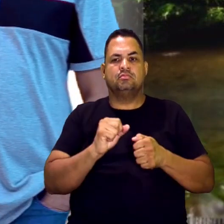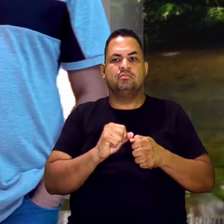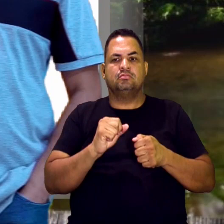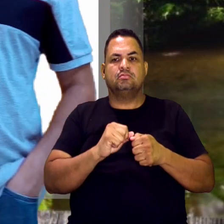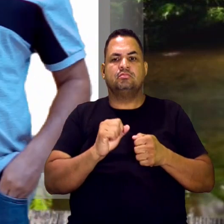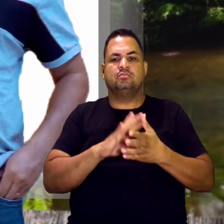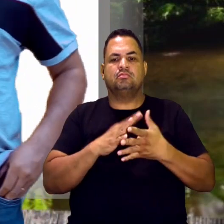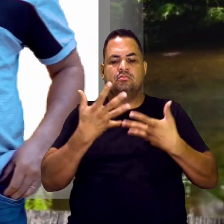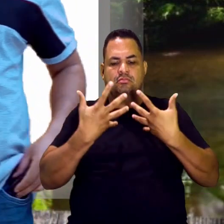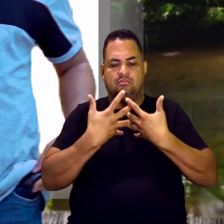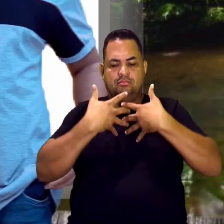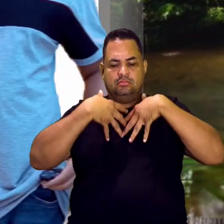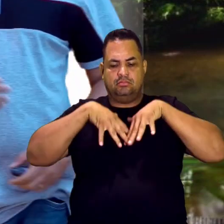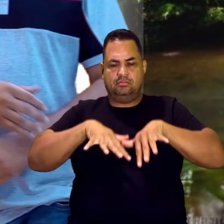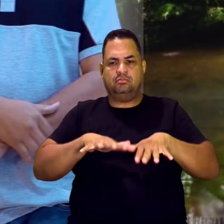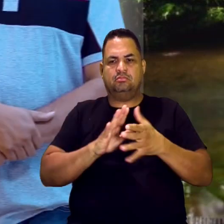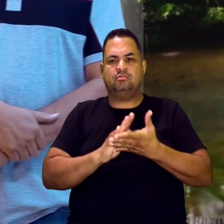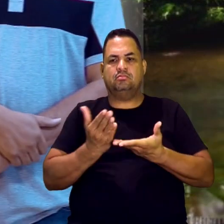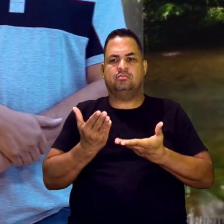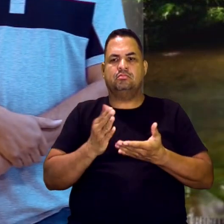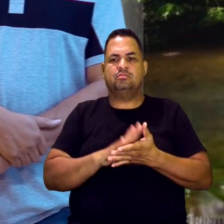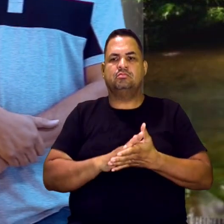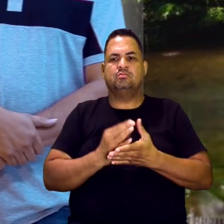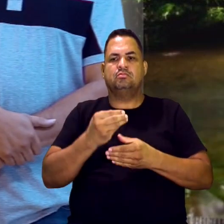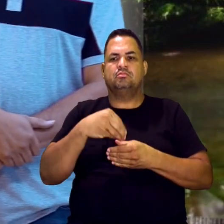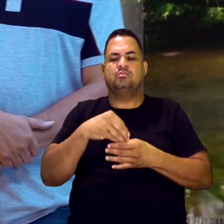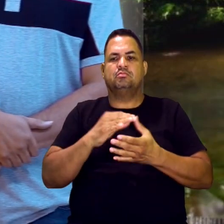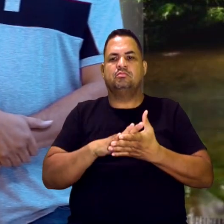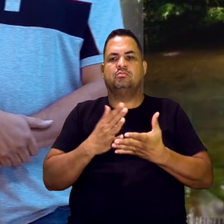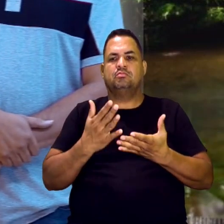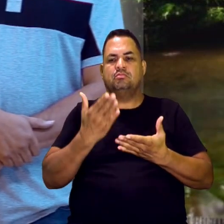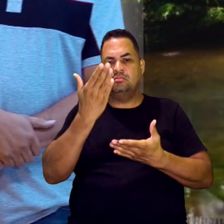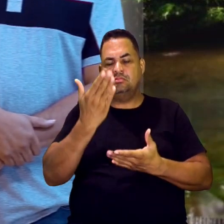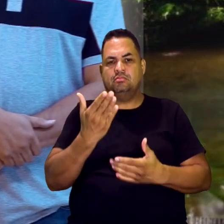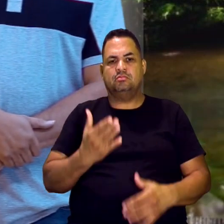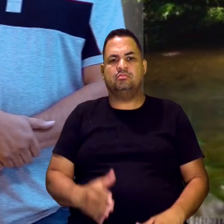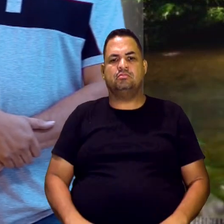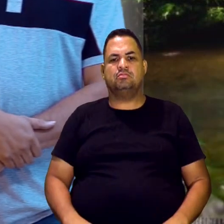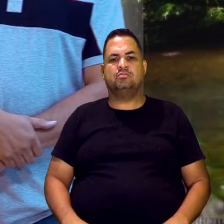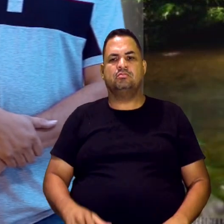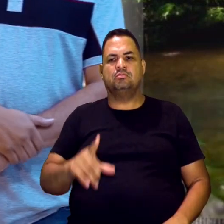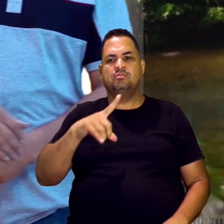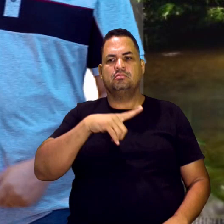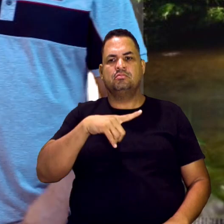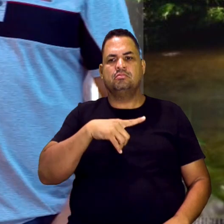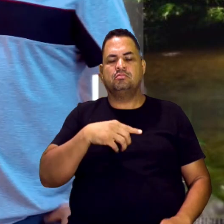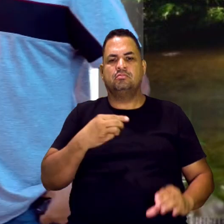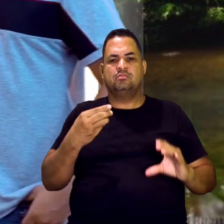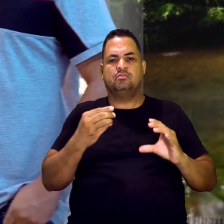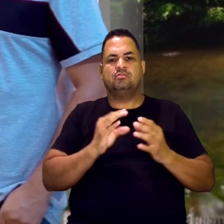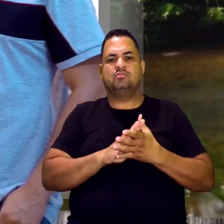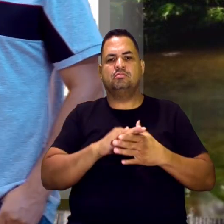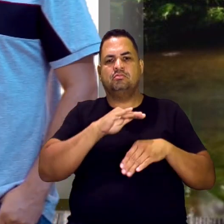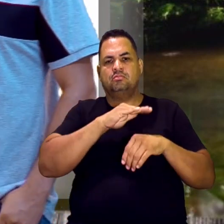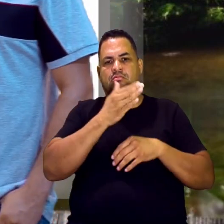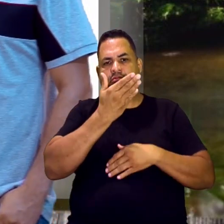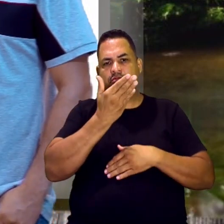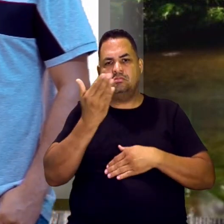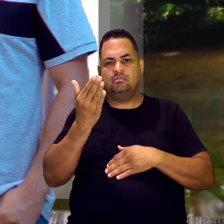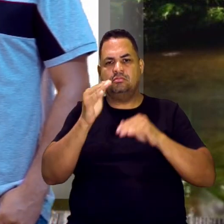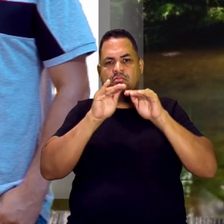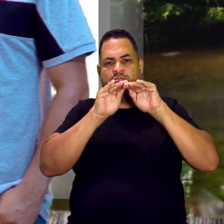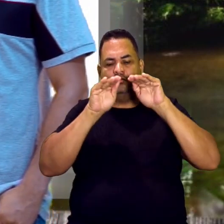realizações metabólicas que ocorrem naquele determinado tecido. Nesse caso aqui, a gente tem a membrana, como a gente está vendo aqui em